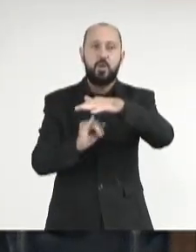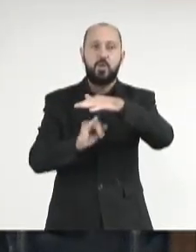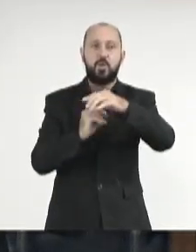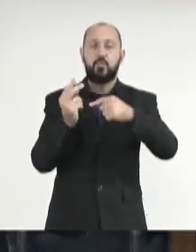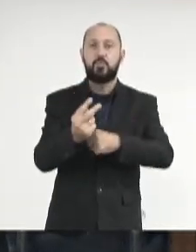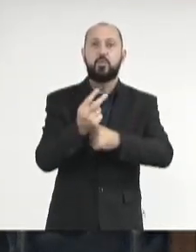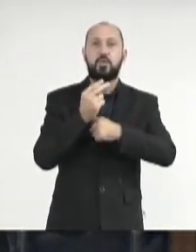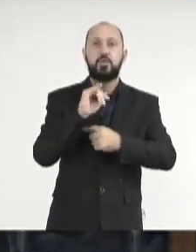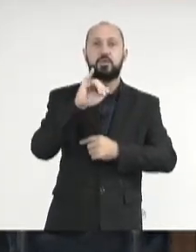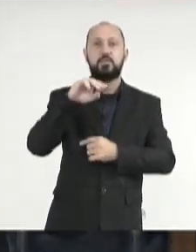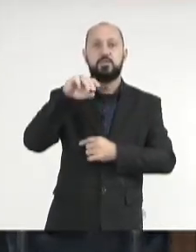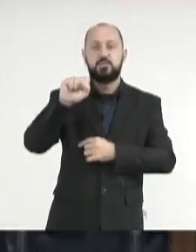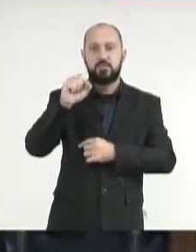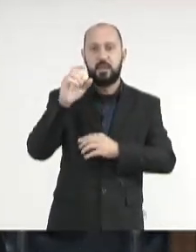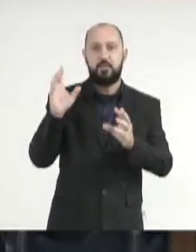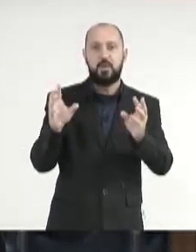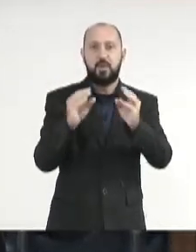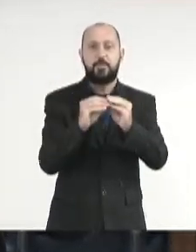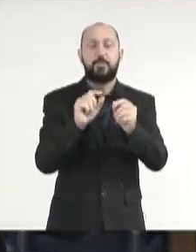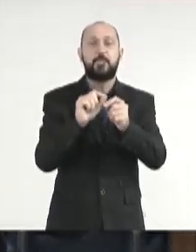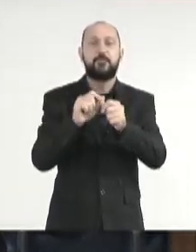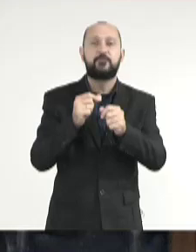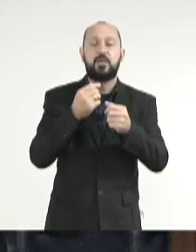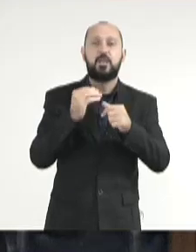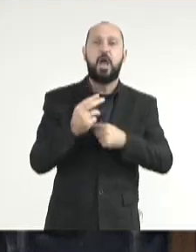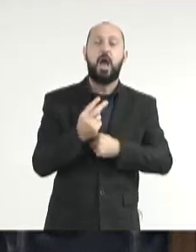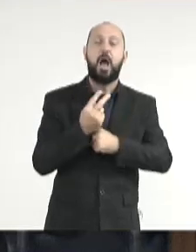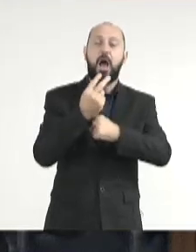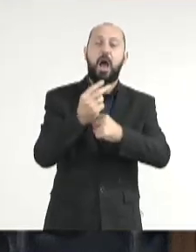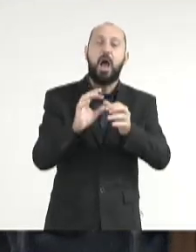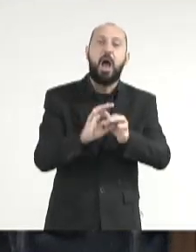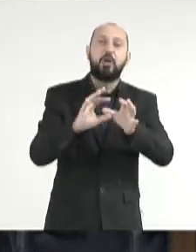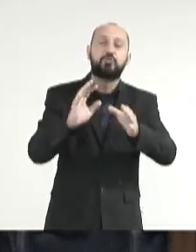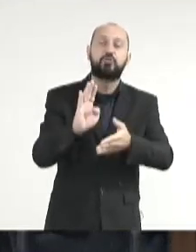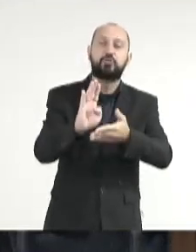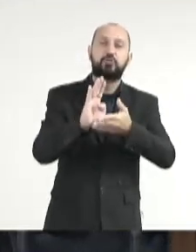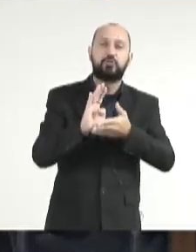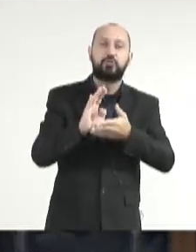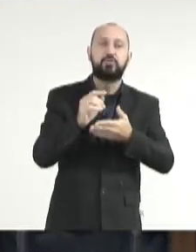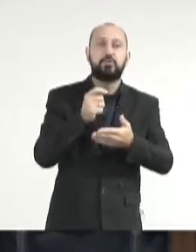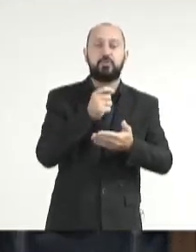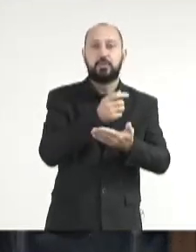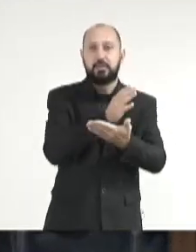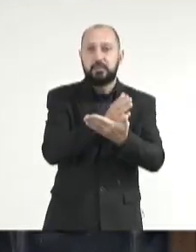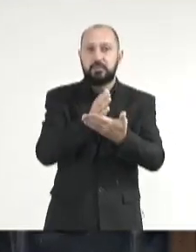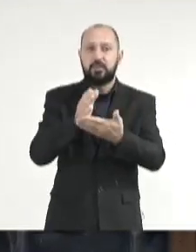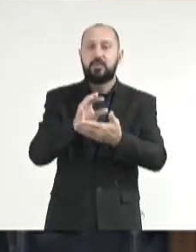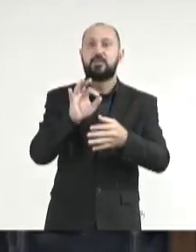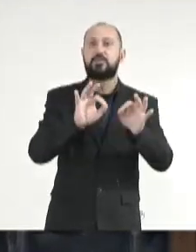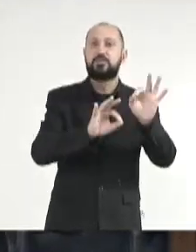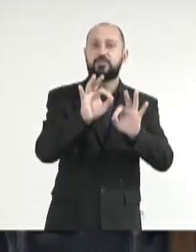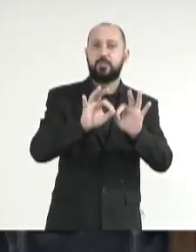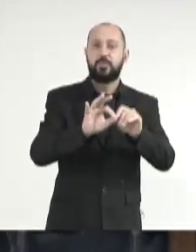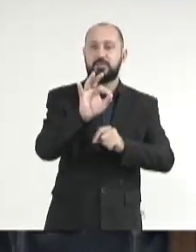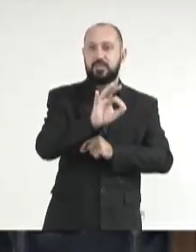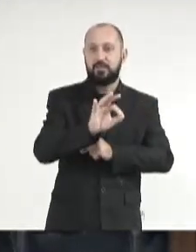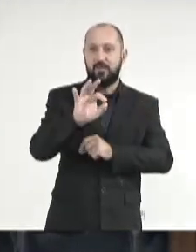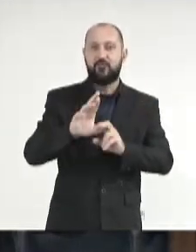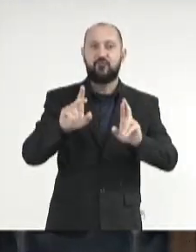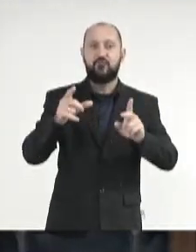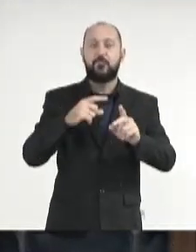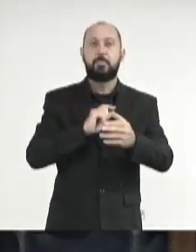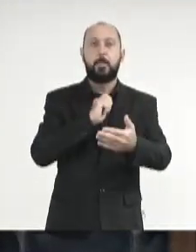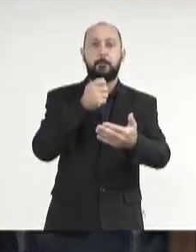do ICMS presumido, a aplicação de benefícios fiscais nas cobranças do diferencial de alíquotas do ICMS e o pagamento